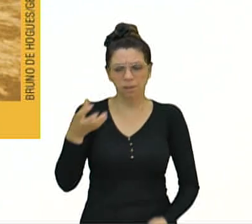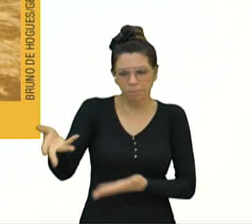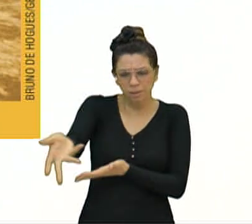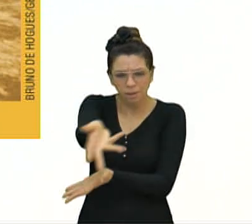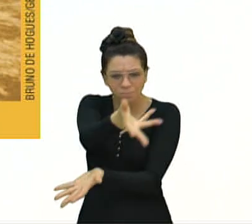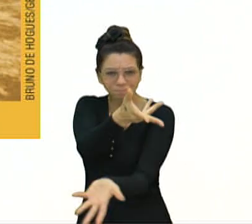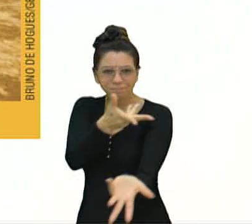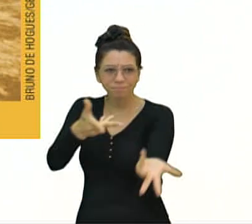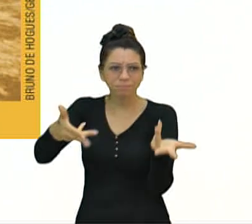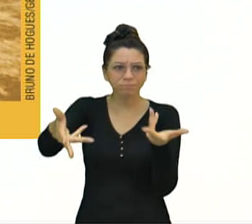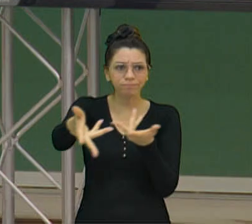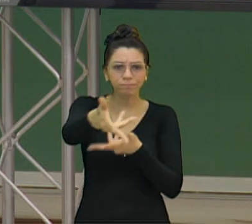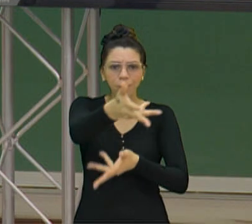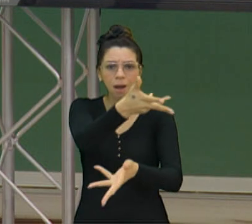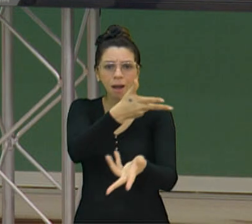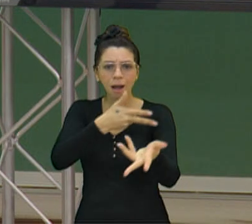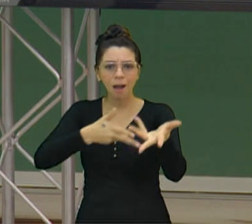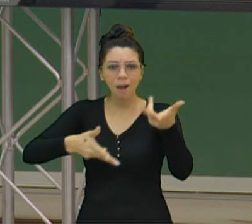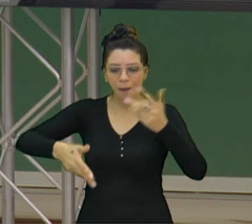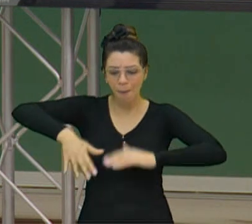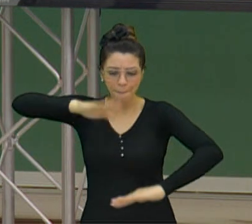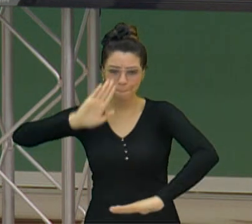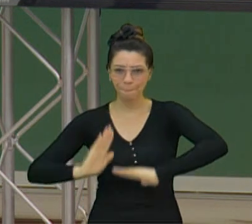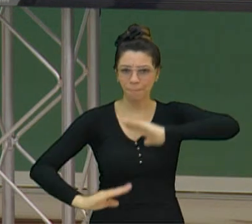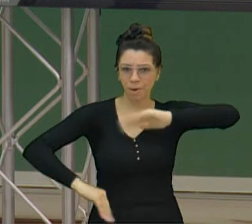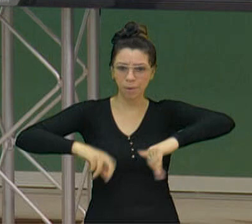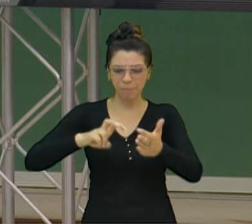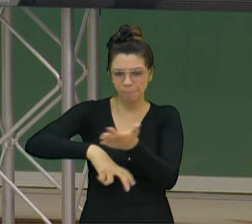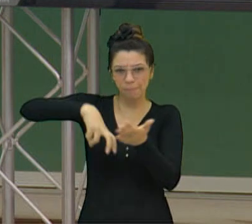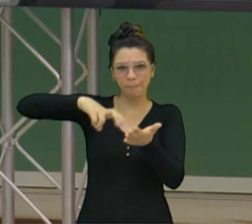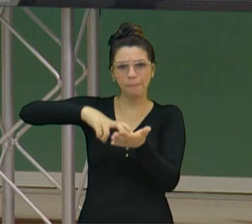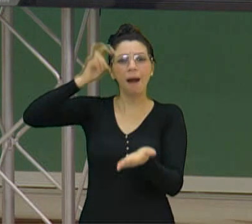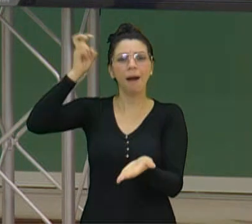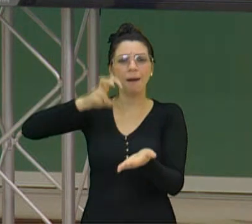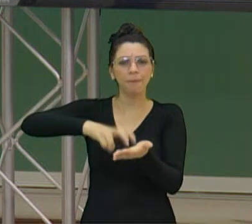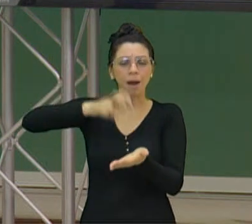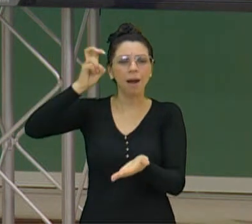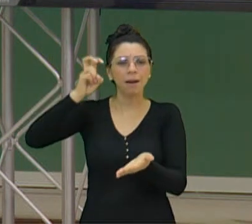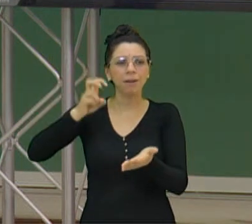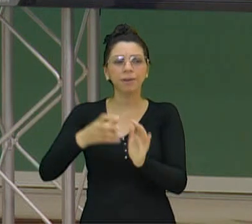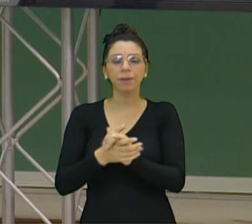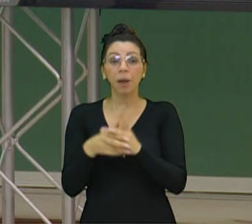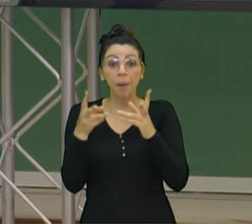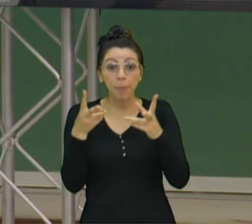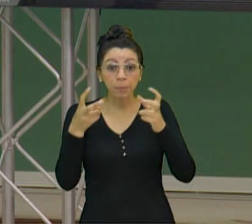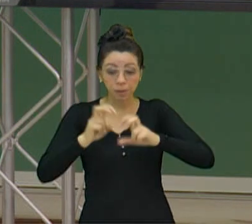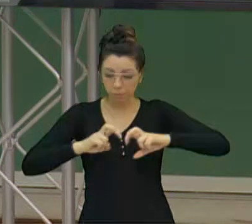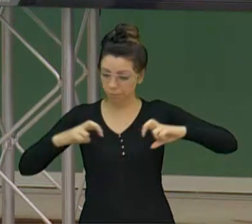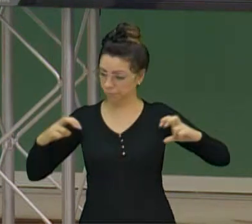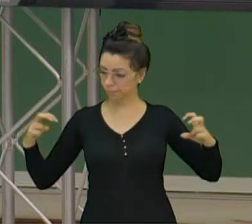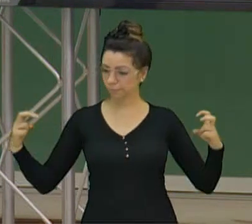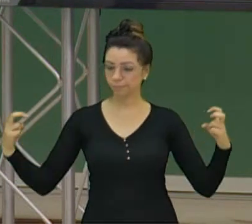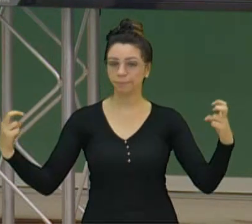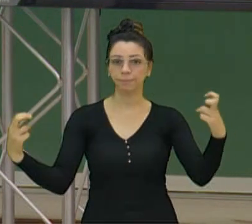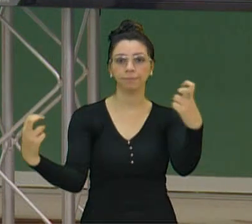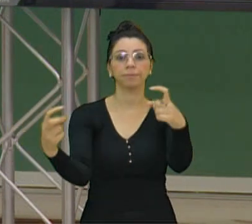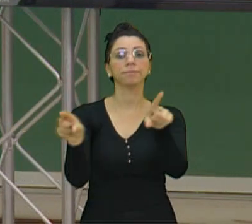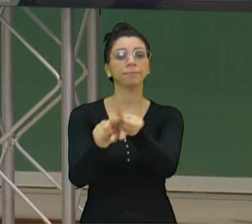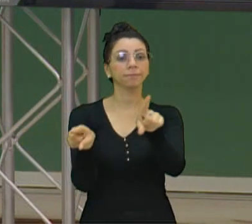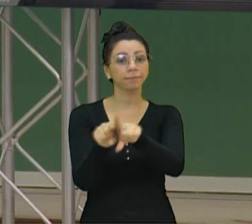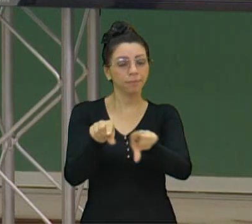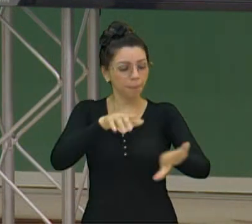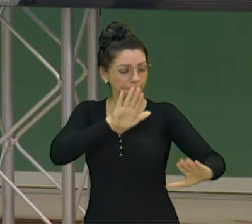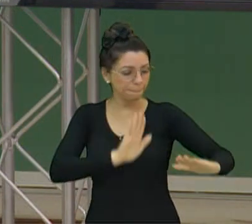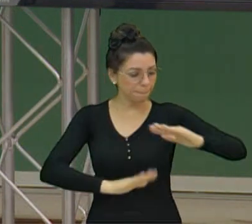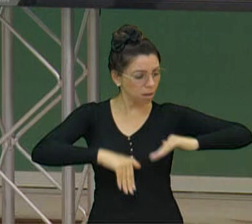Olhem o salto que eles dão ao tocar esse tambor. Observem as pessoas que estão em volta também tocando